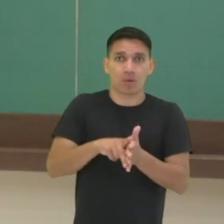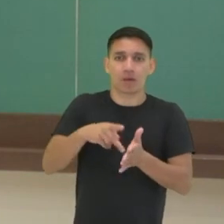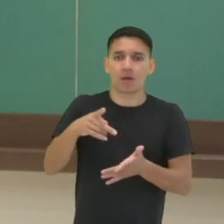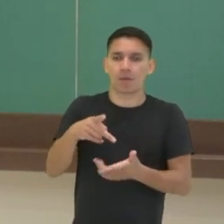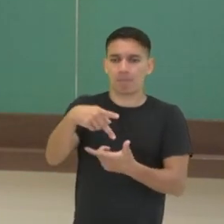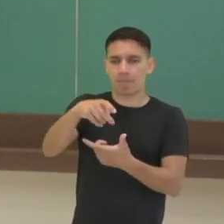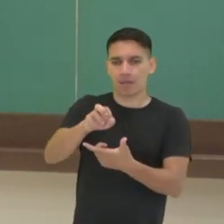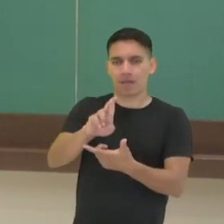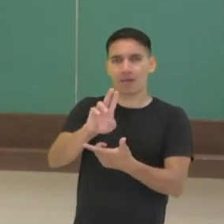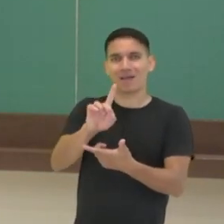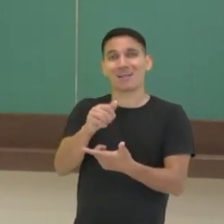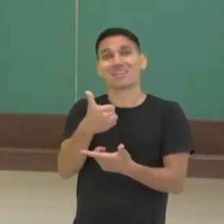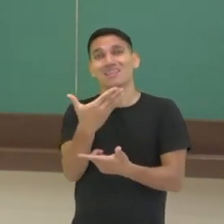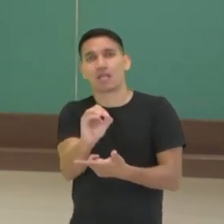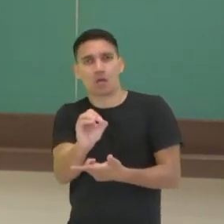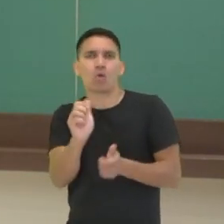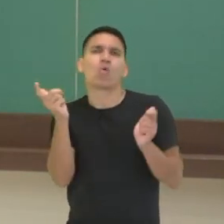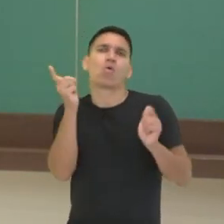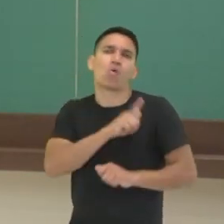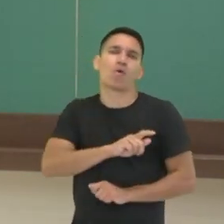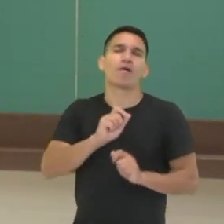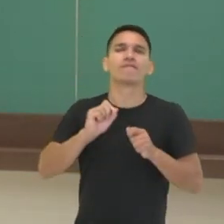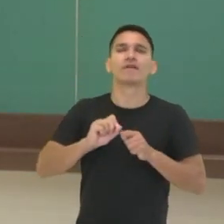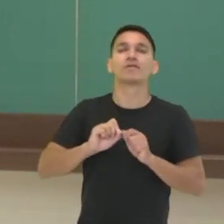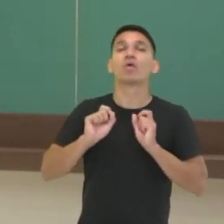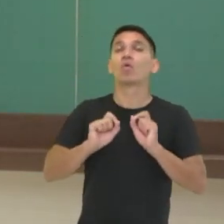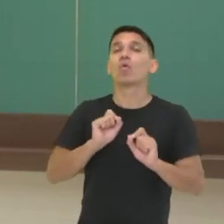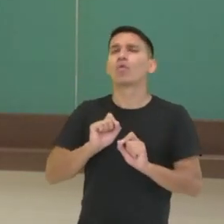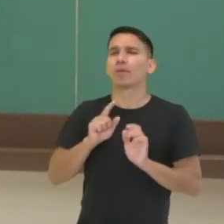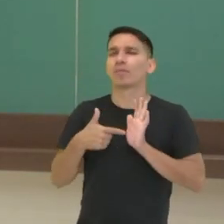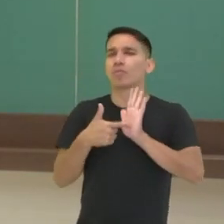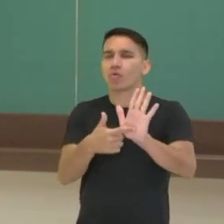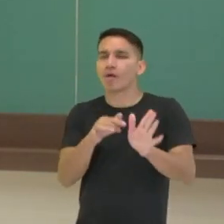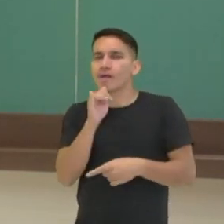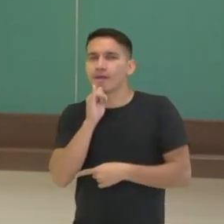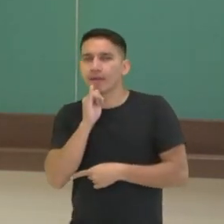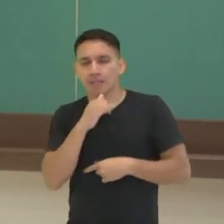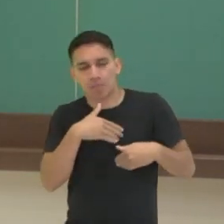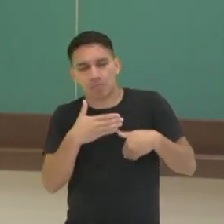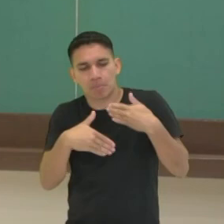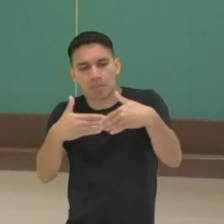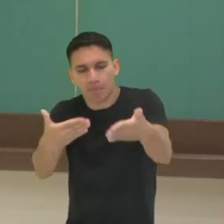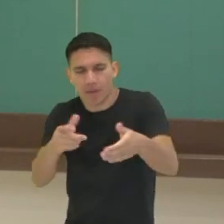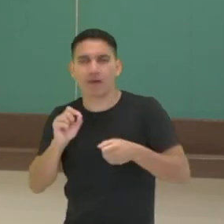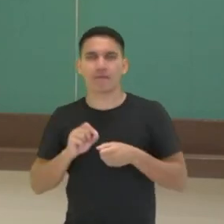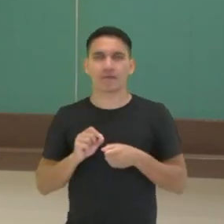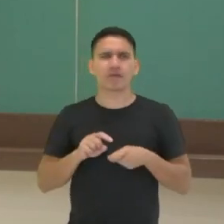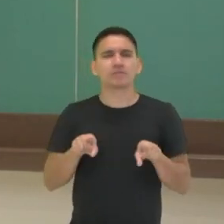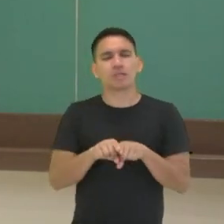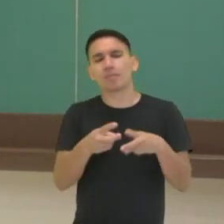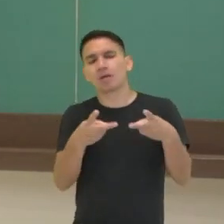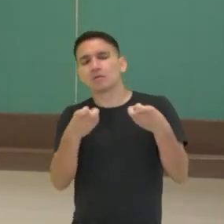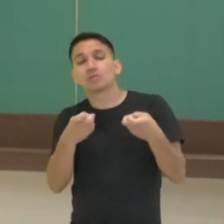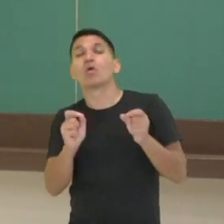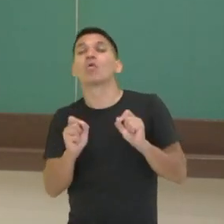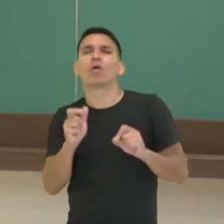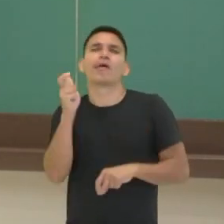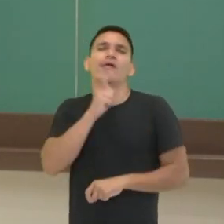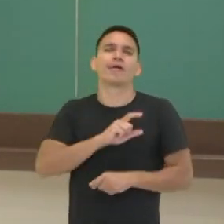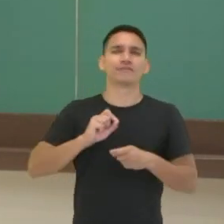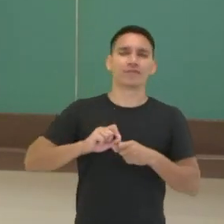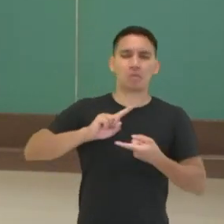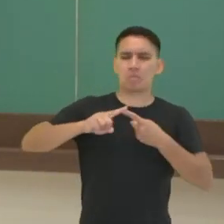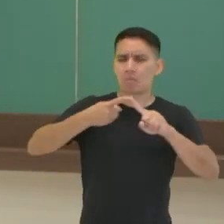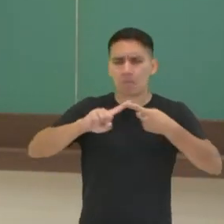E assim você vai ter ele como exemplo, resolvido passo a passo e terá condições de resolver